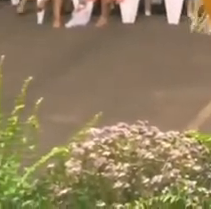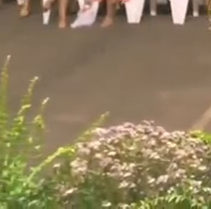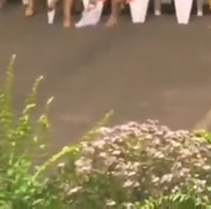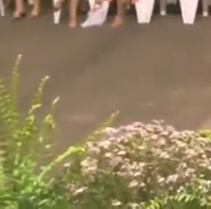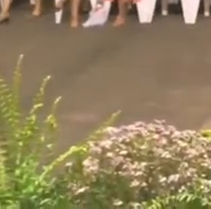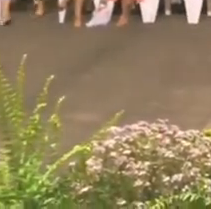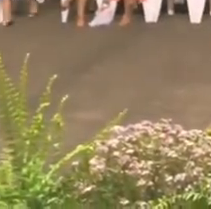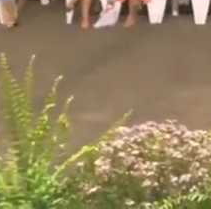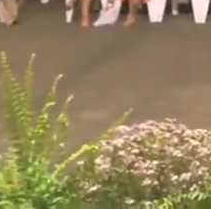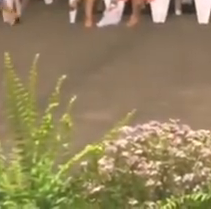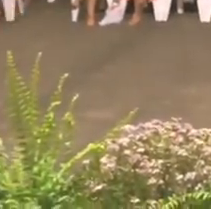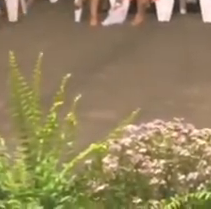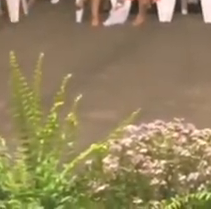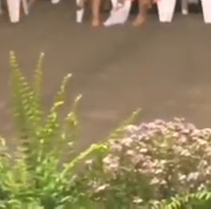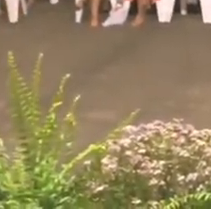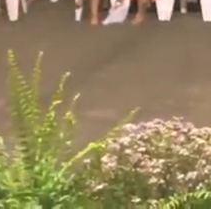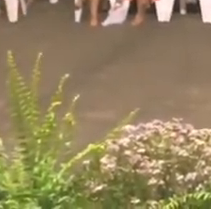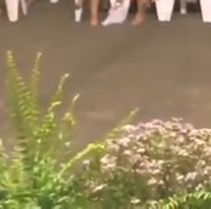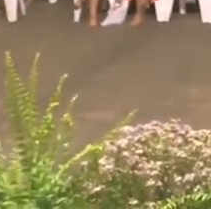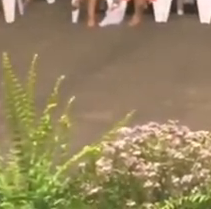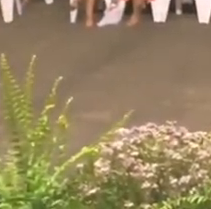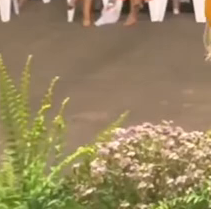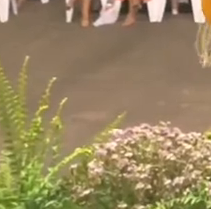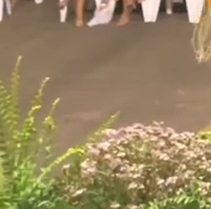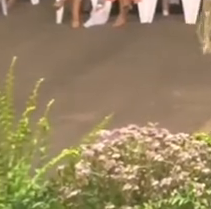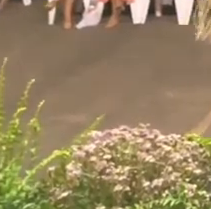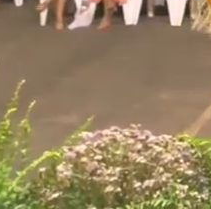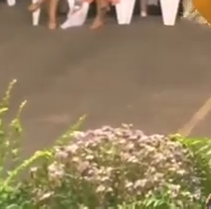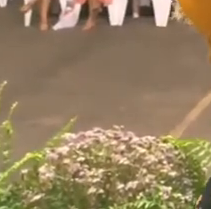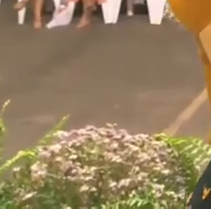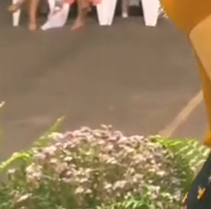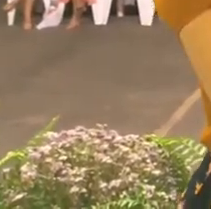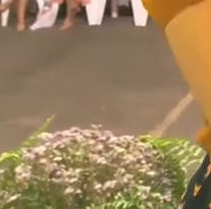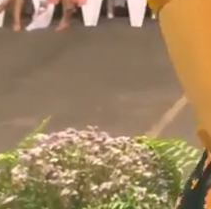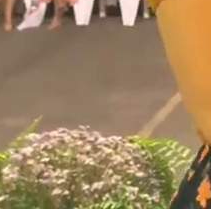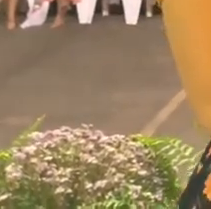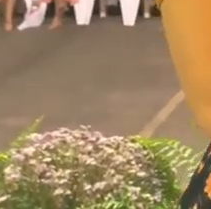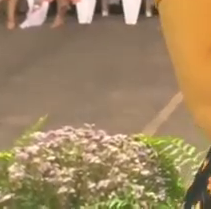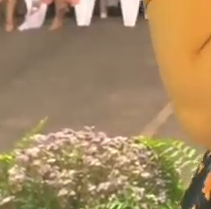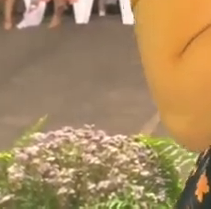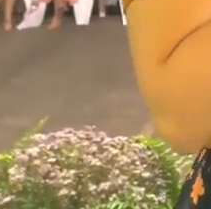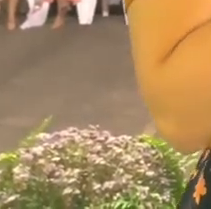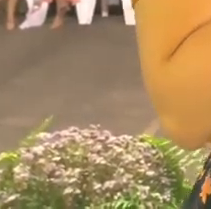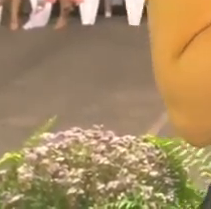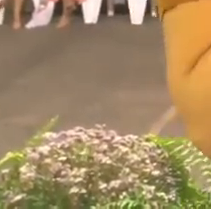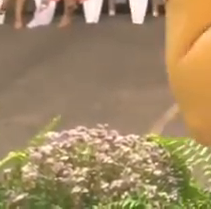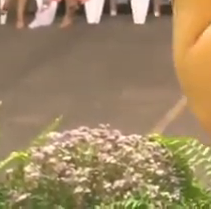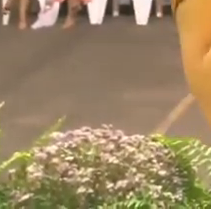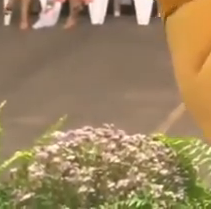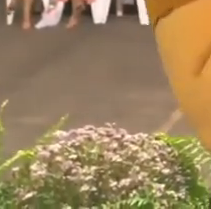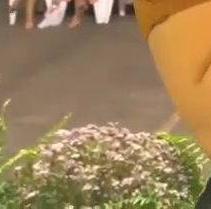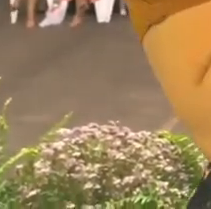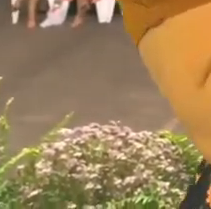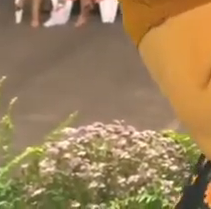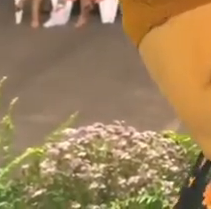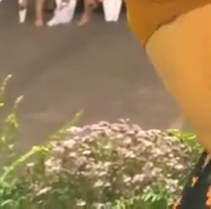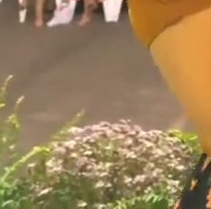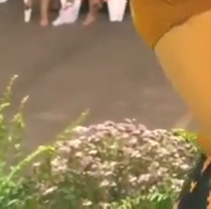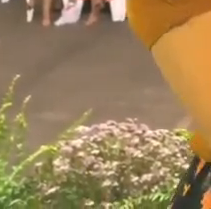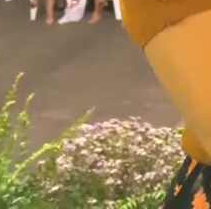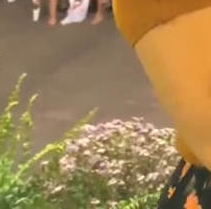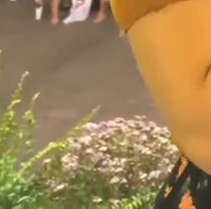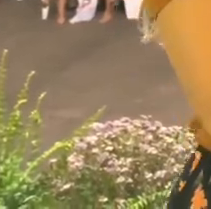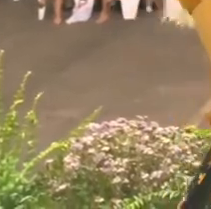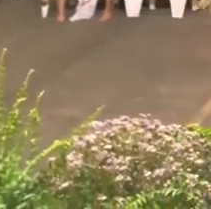sabemos que a transmissão realmente ela é muito importante e nós conseguimos alcançar essas pessoas como você mencionou que não conseguem